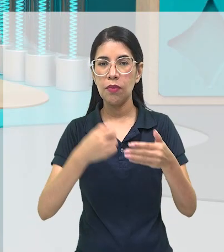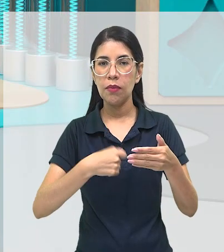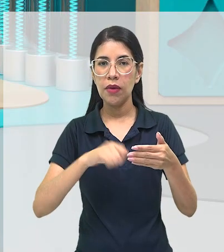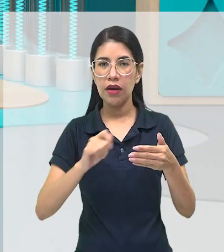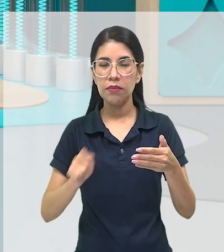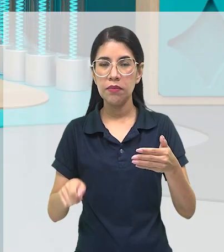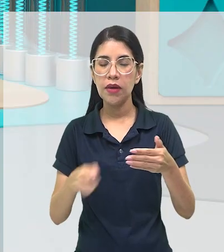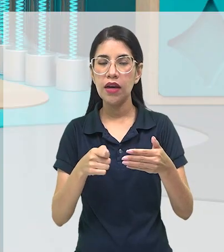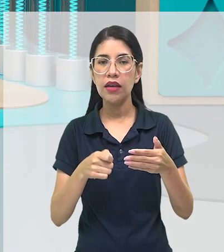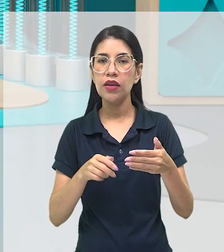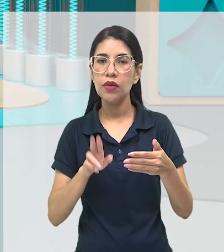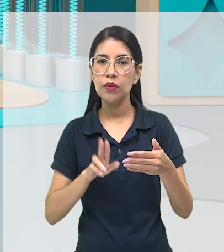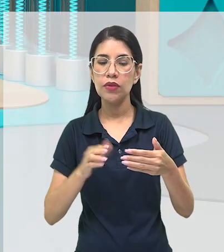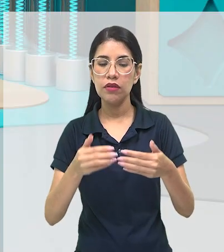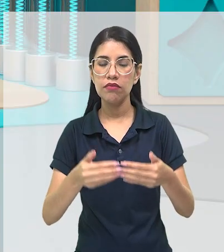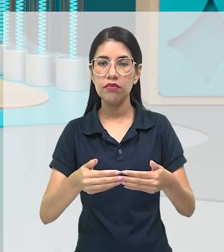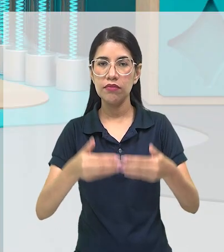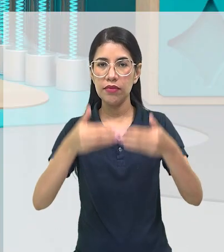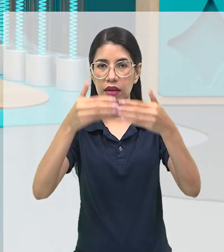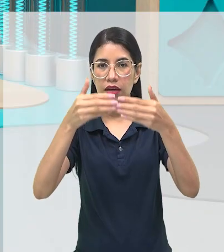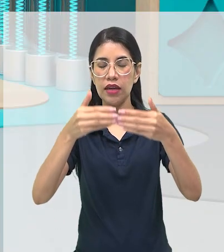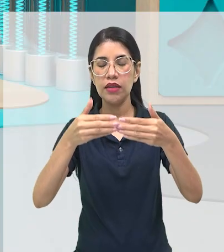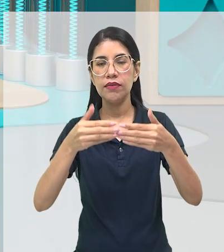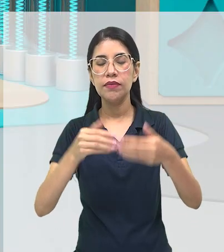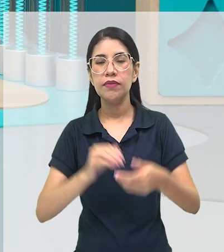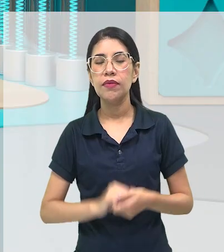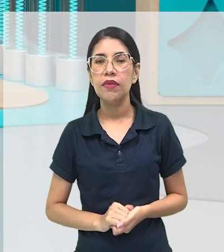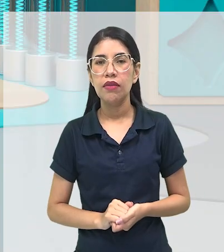com uma parede de rebote. Os jogadores, eles